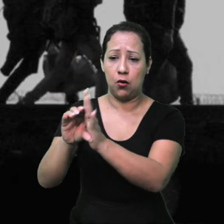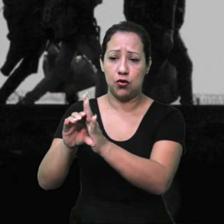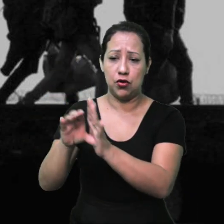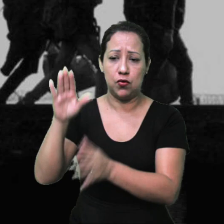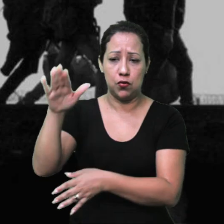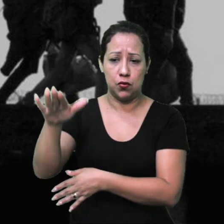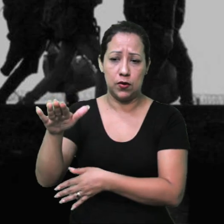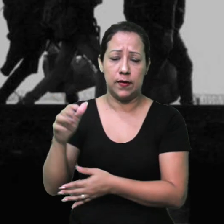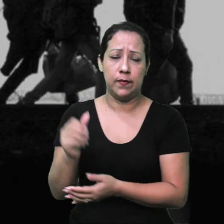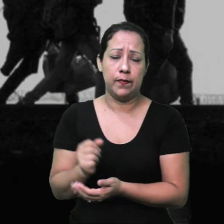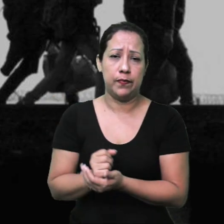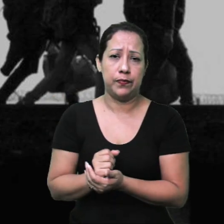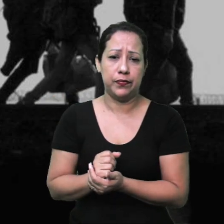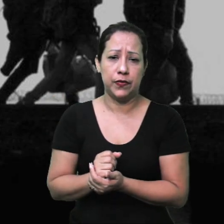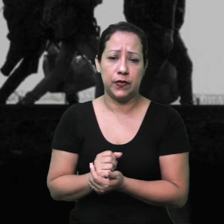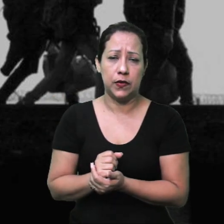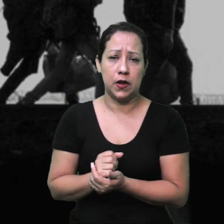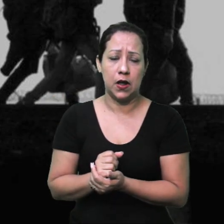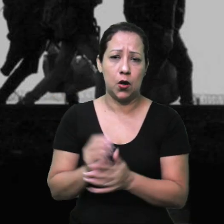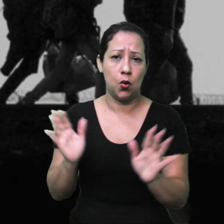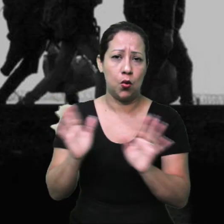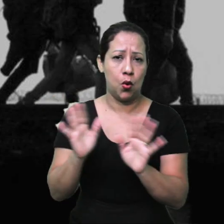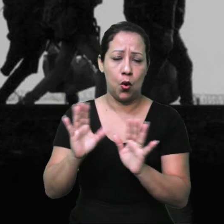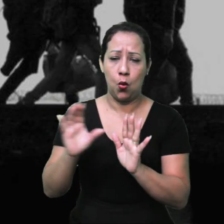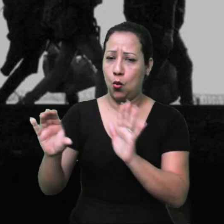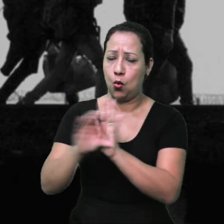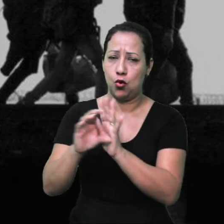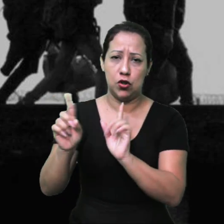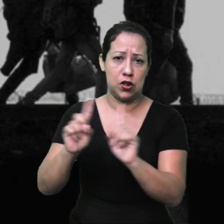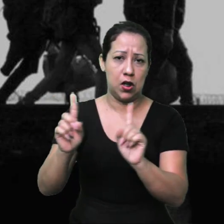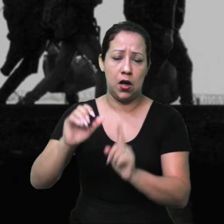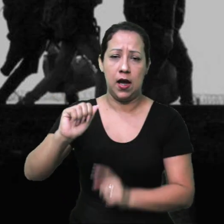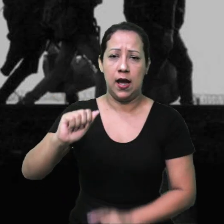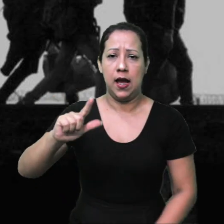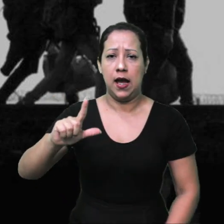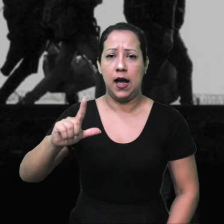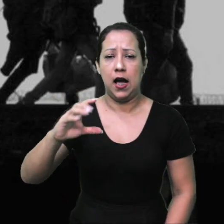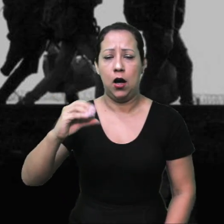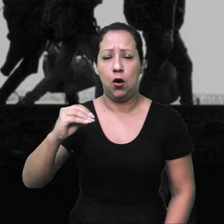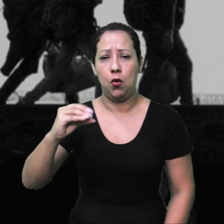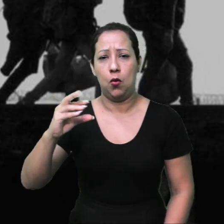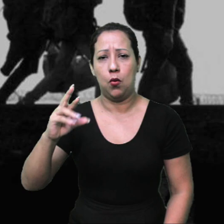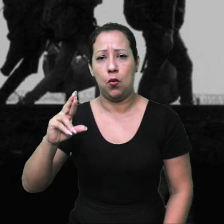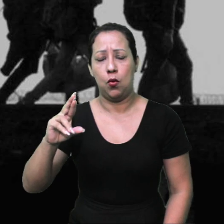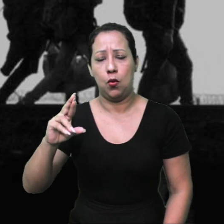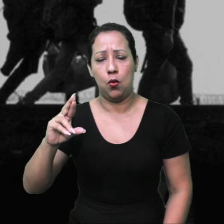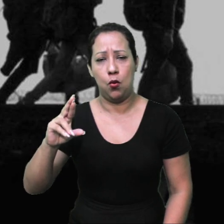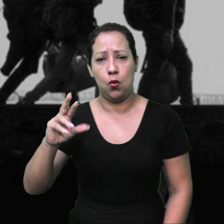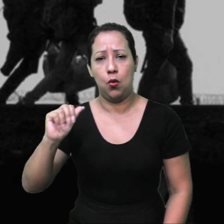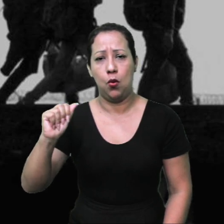Não é sobre a Constituição, professor, é sobre o Alcorão. Isso mesmo. Portanto,